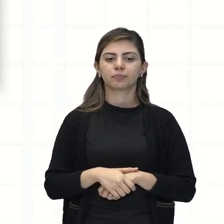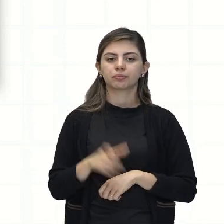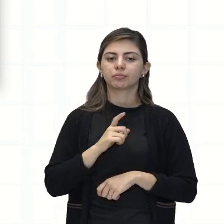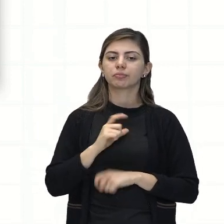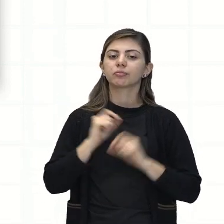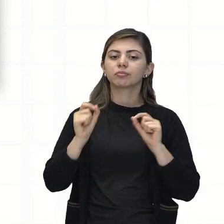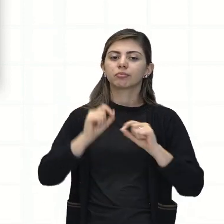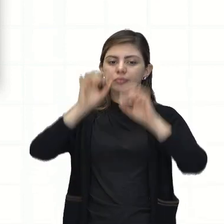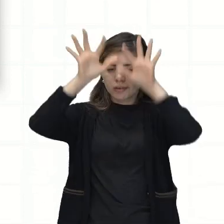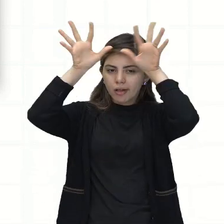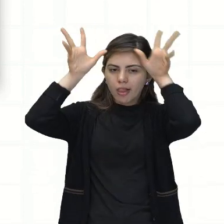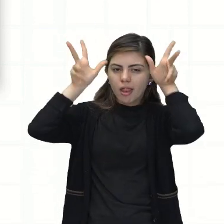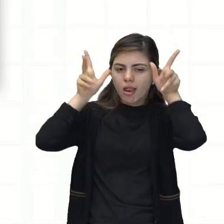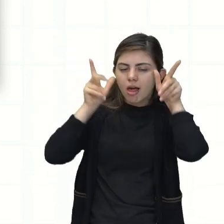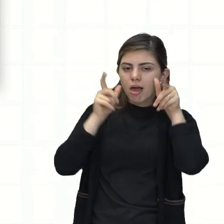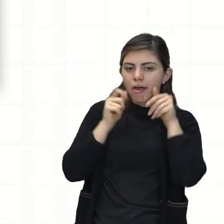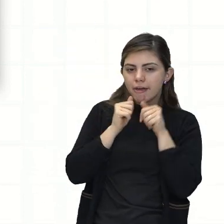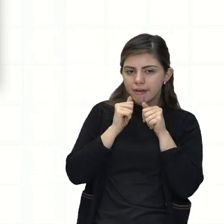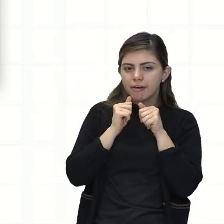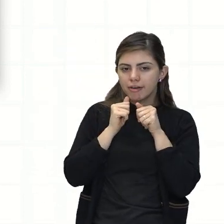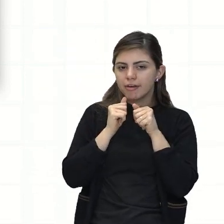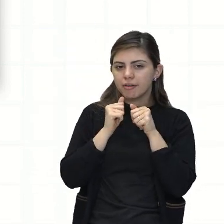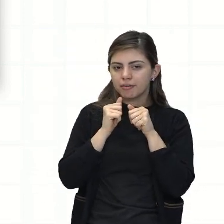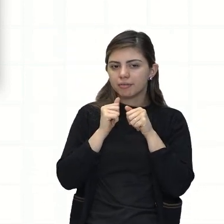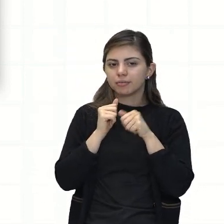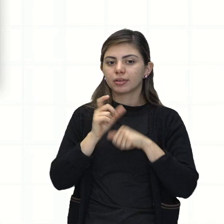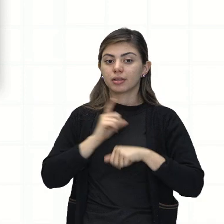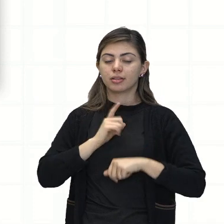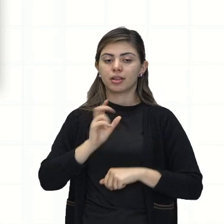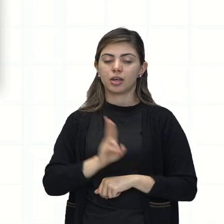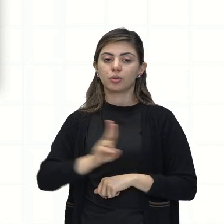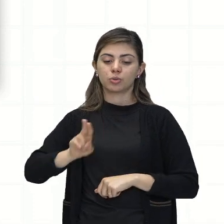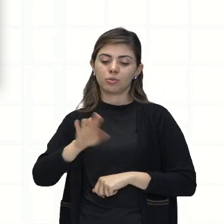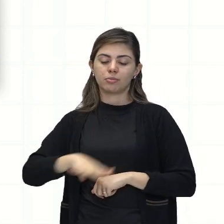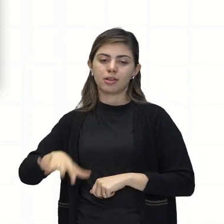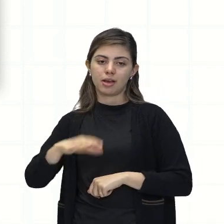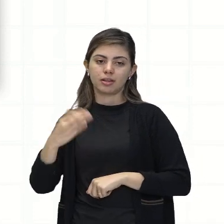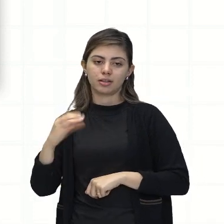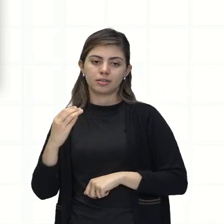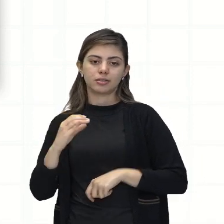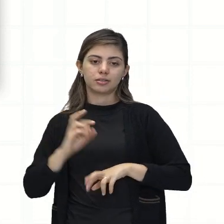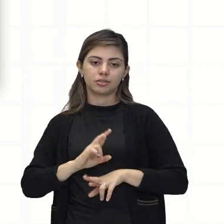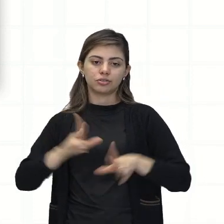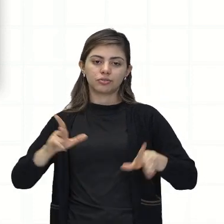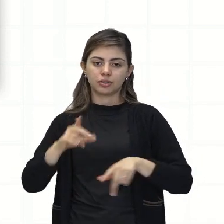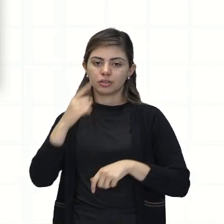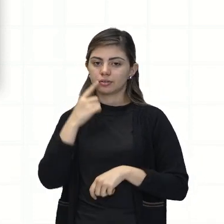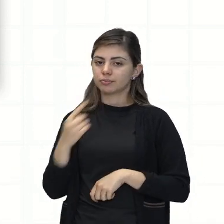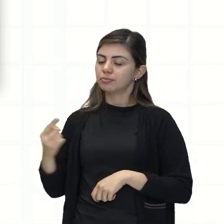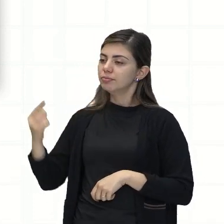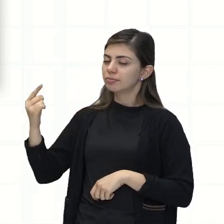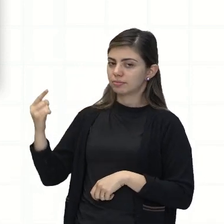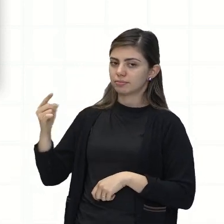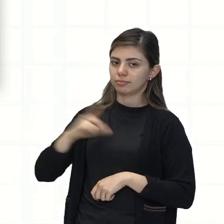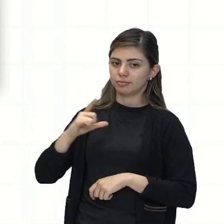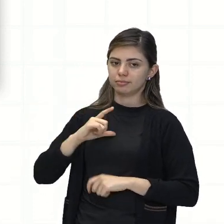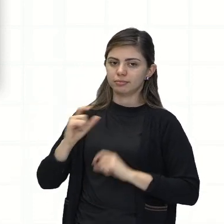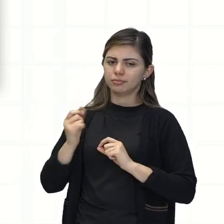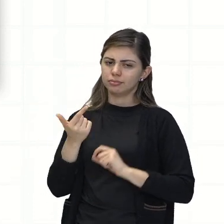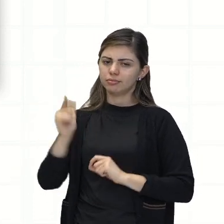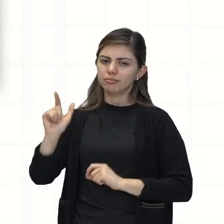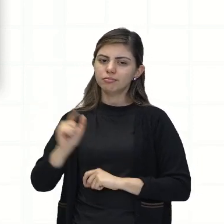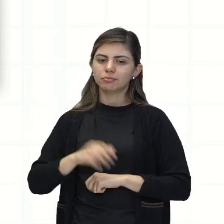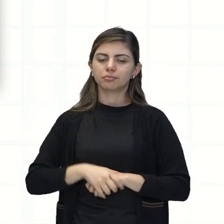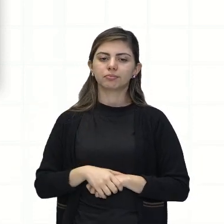o leão, Panthera leo, e o leopardo, Panthera pardus. Olha